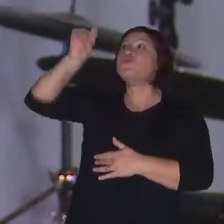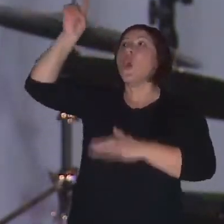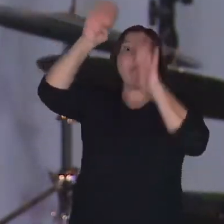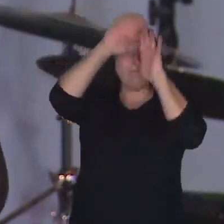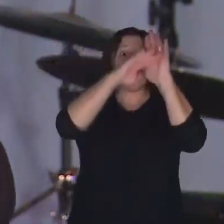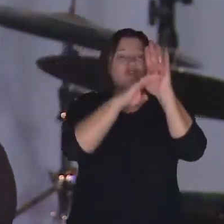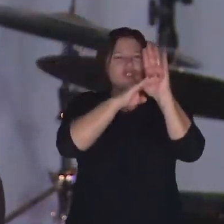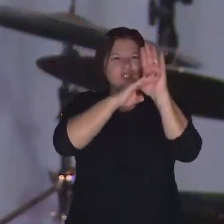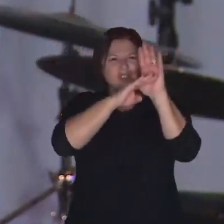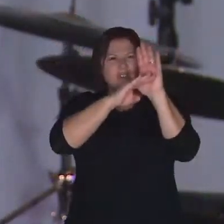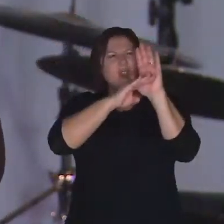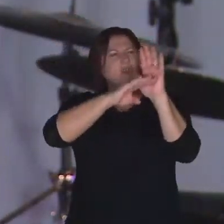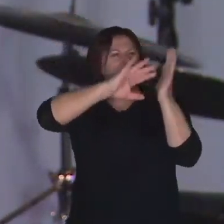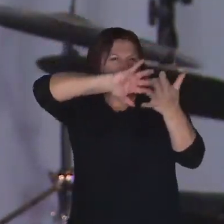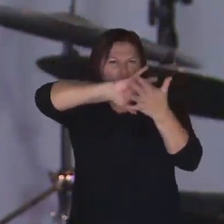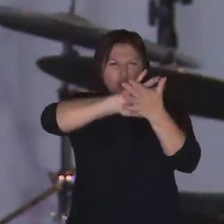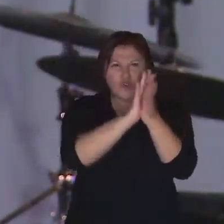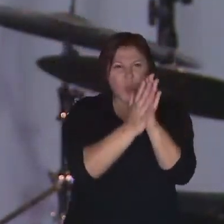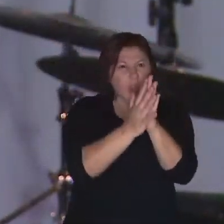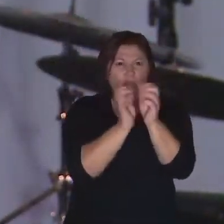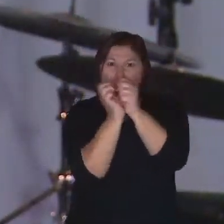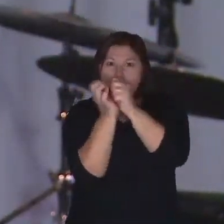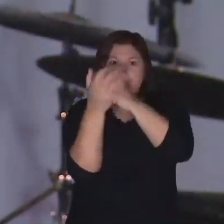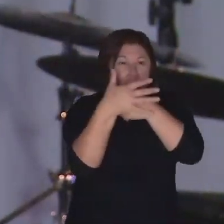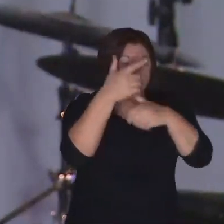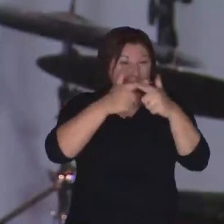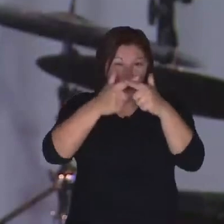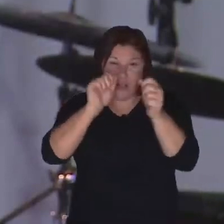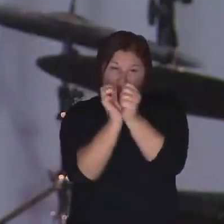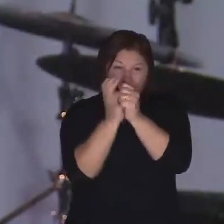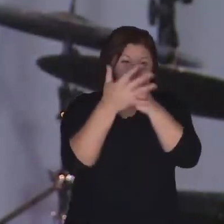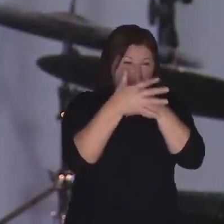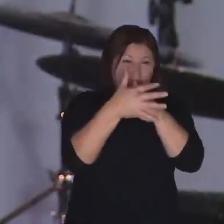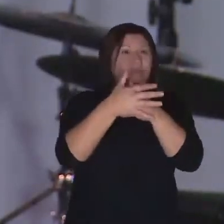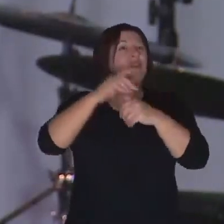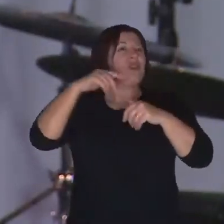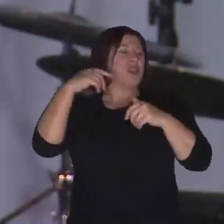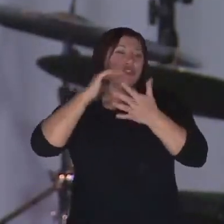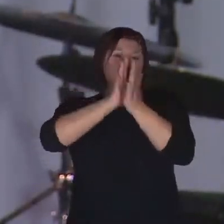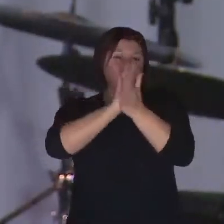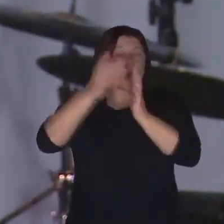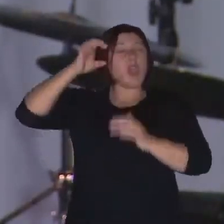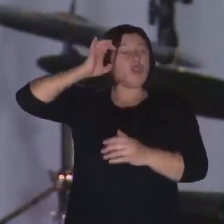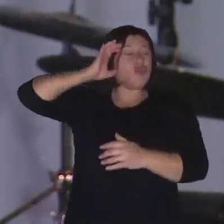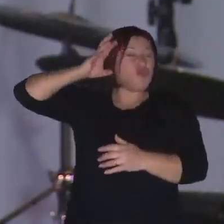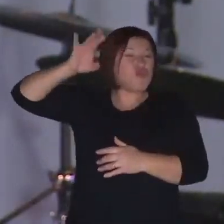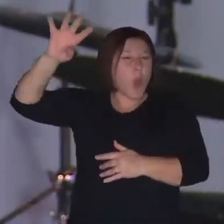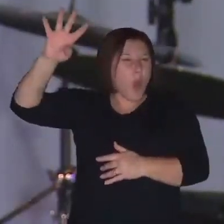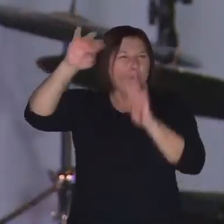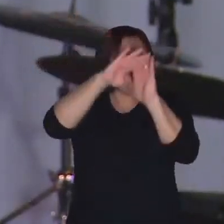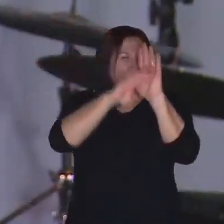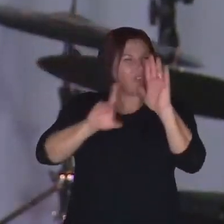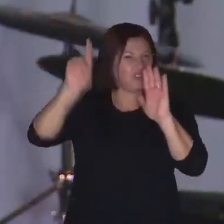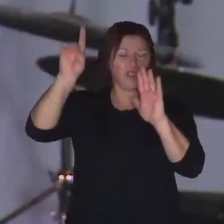morrermos numa fornalha. Quem conhece a Bíblia sabe o que eu estou dizendo. Porque o quarto homem da fornalha vai estar na Babilônia.